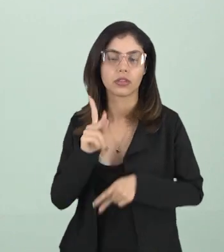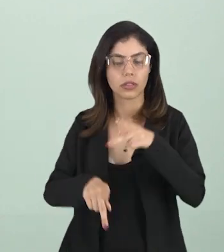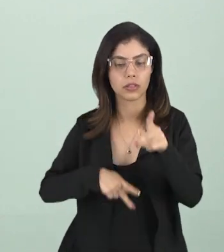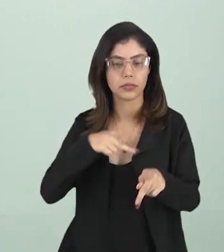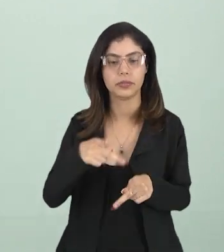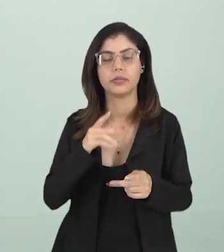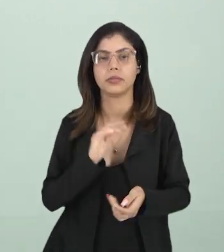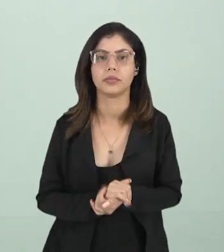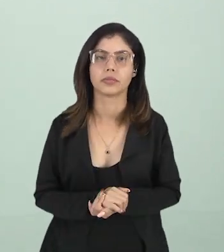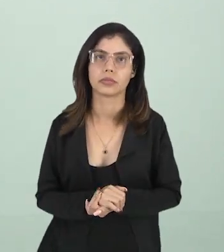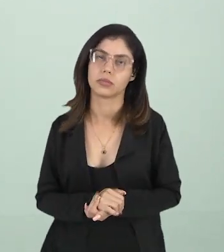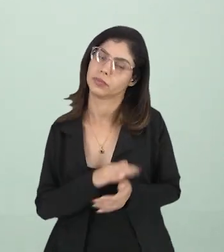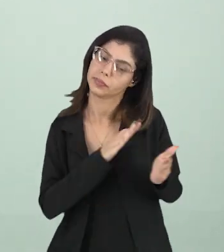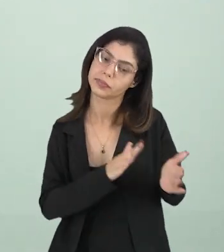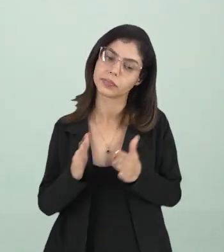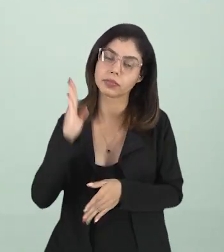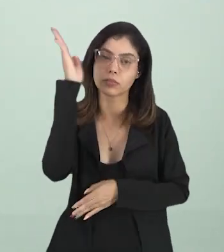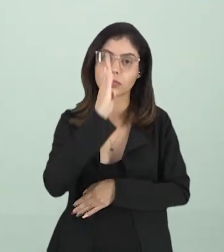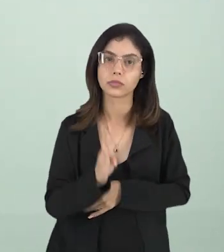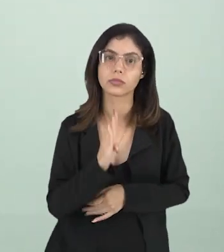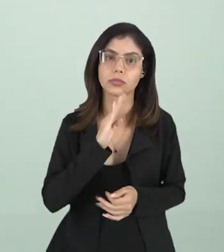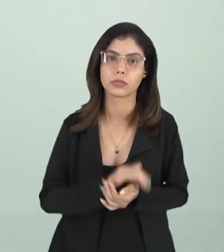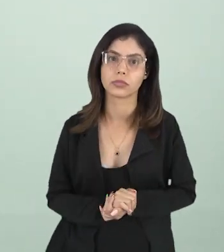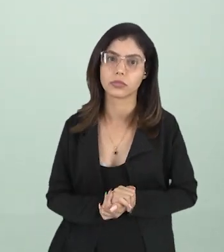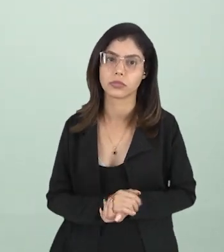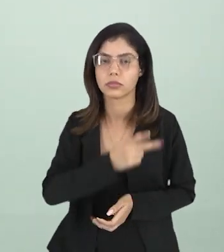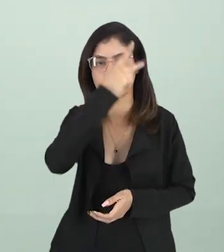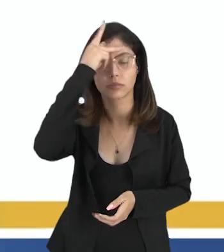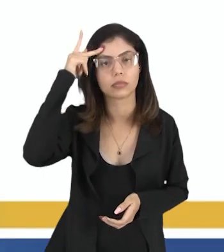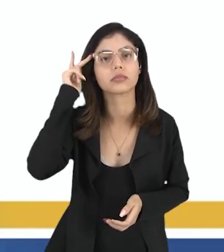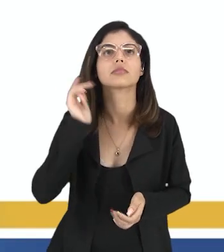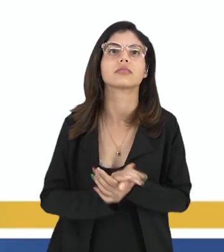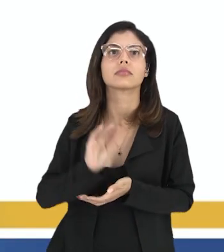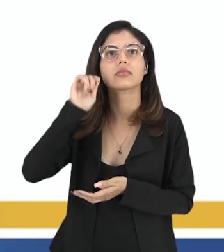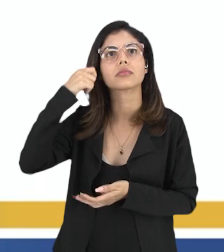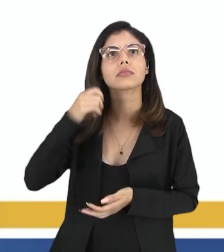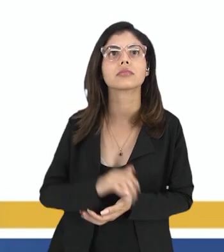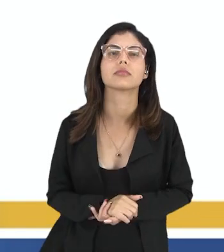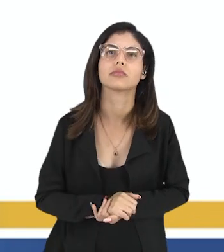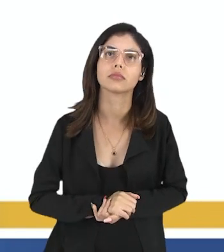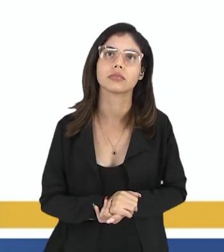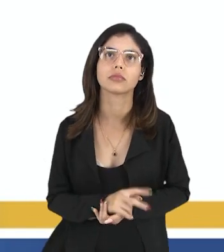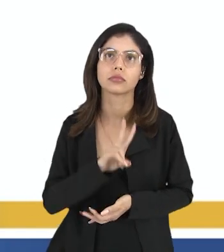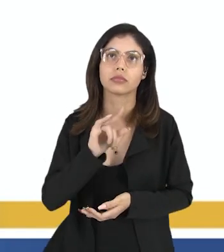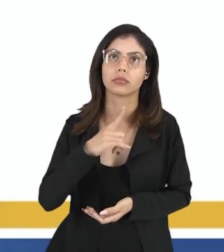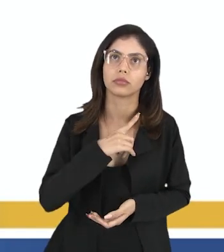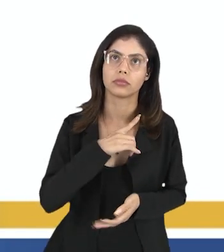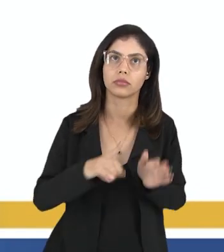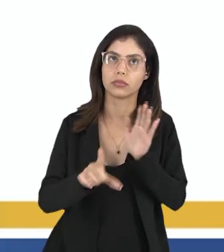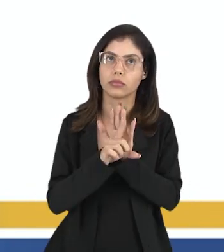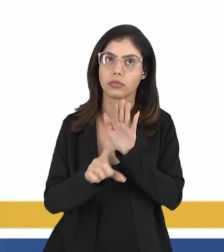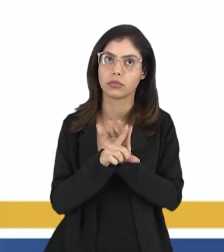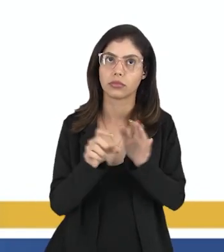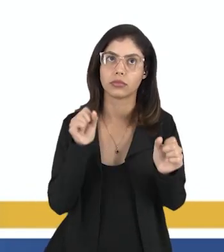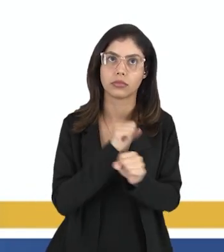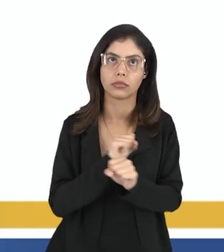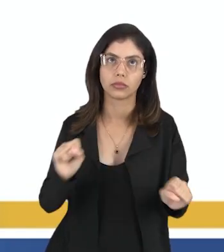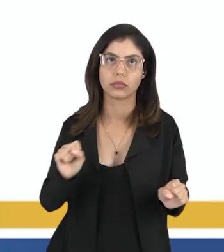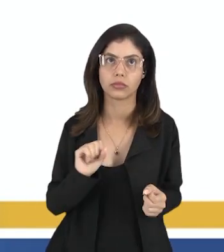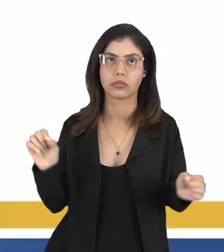Tanto que a maior parte da população brasileira são de pessoas negras, tá, pessoal? A gente vai ter as leis abolicionistas,